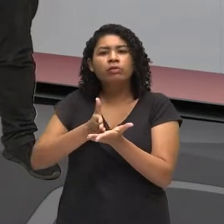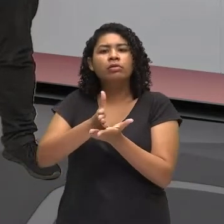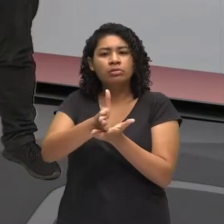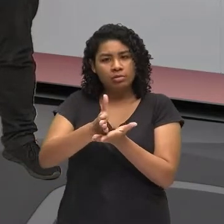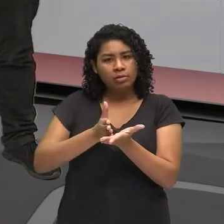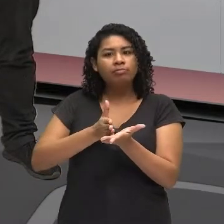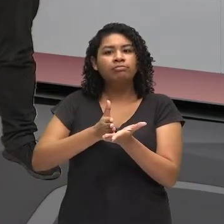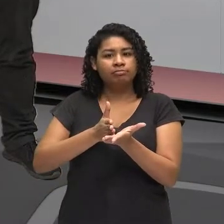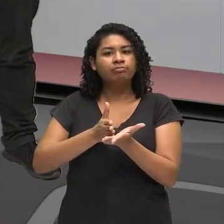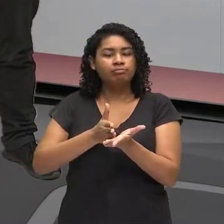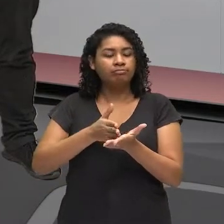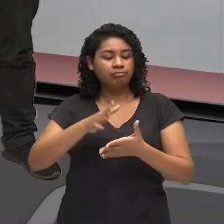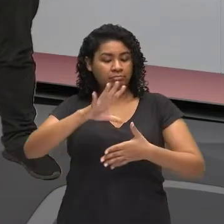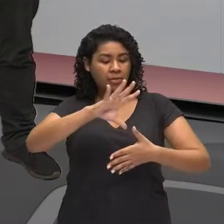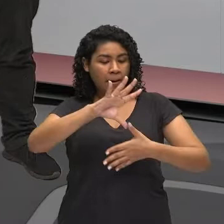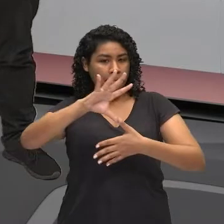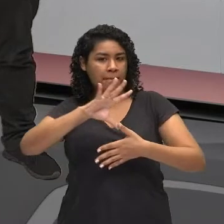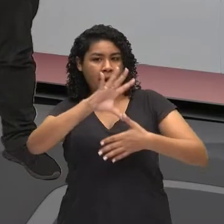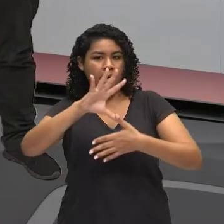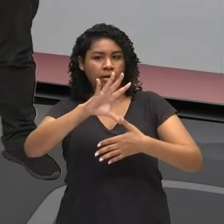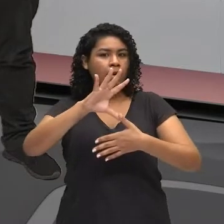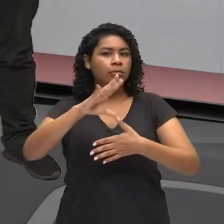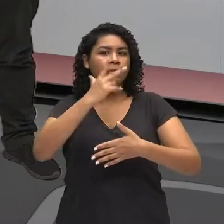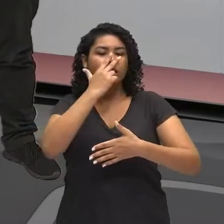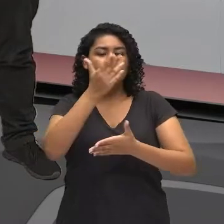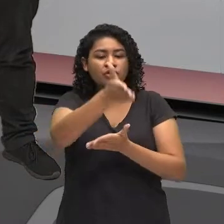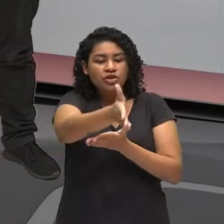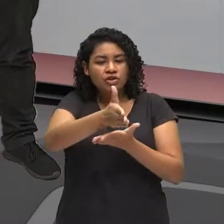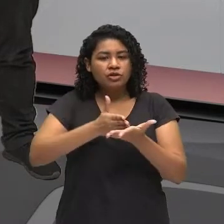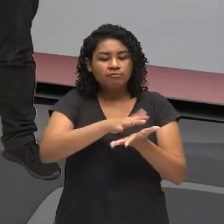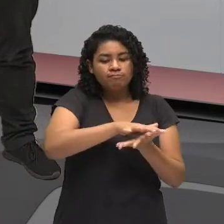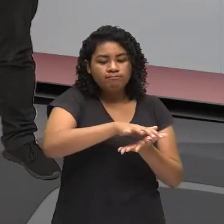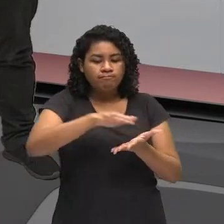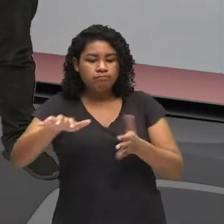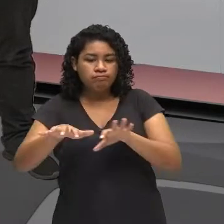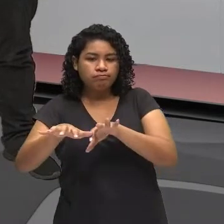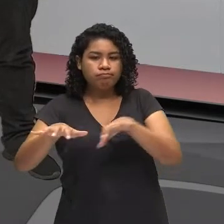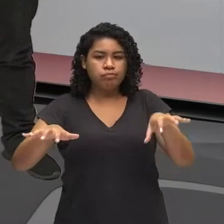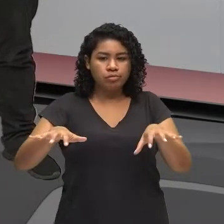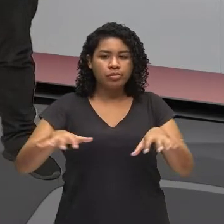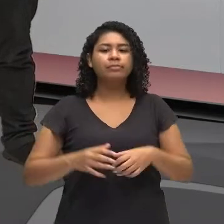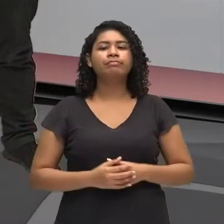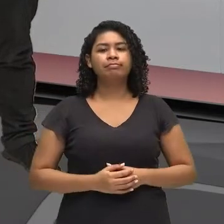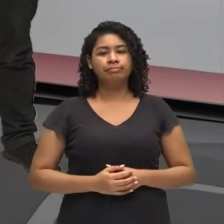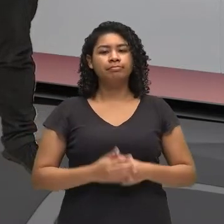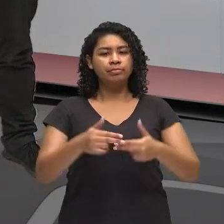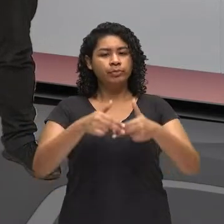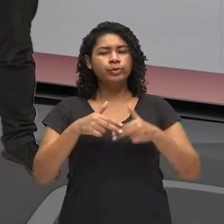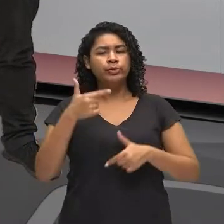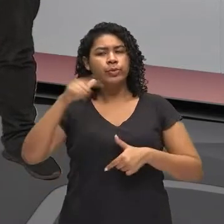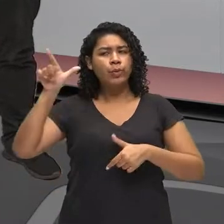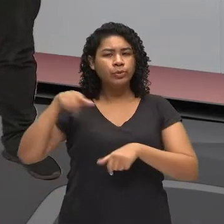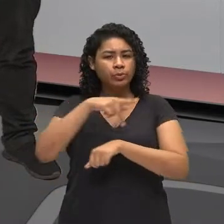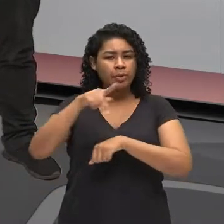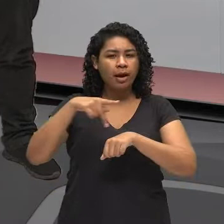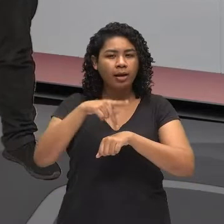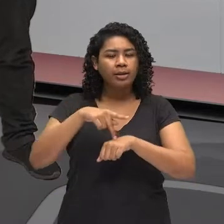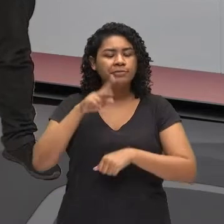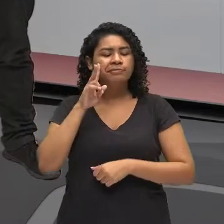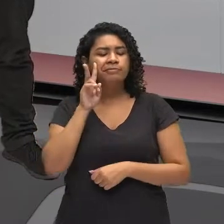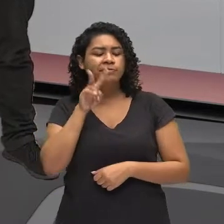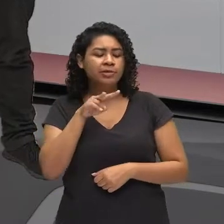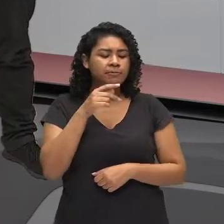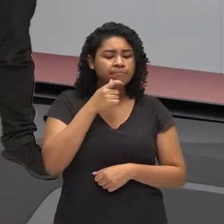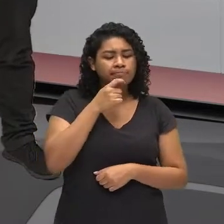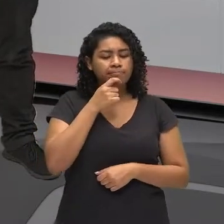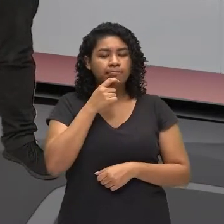tal fato também acabou despertando ali olhares atravessados de outras nações, como a França, que foi